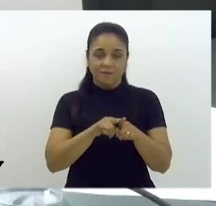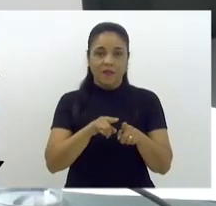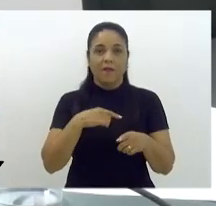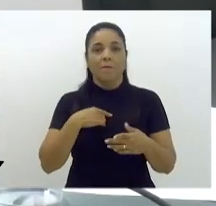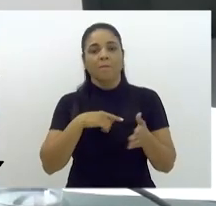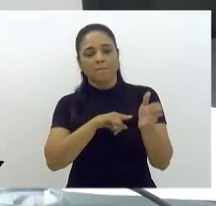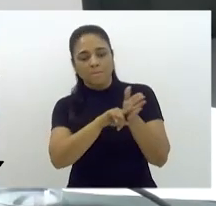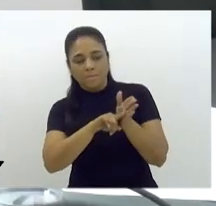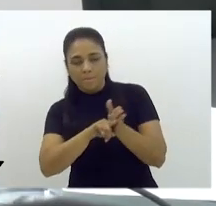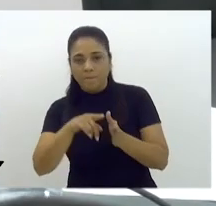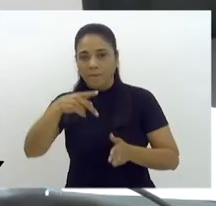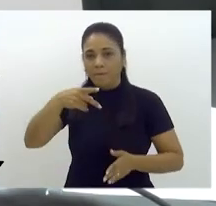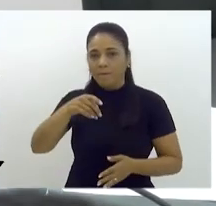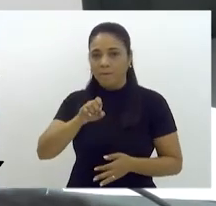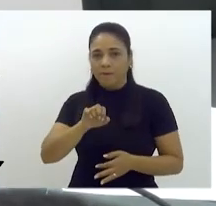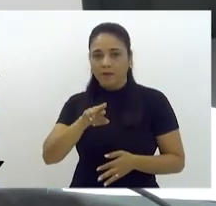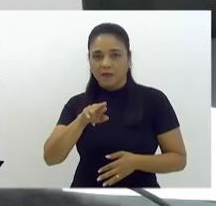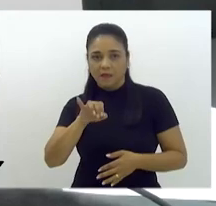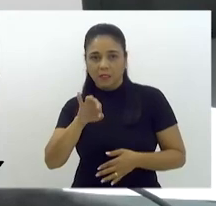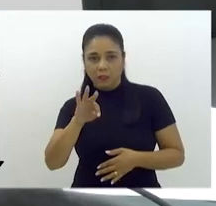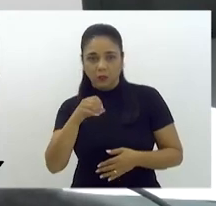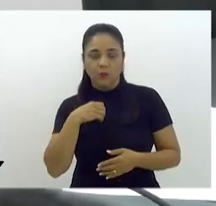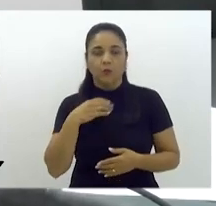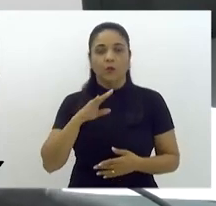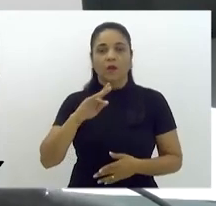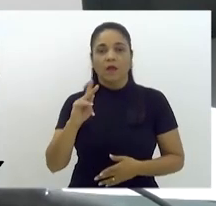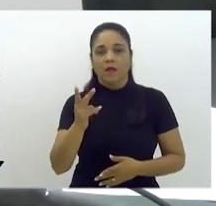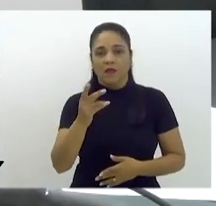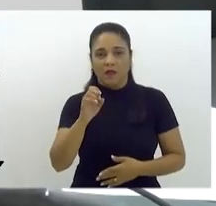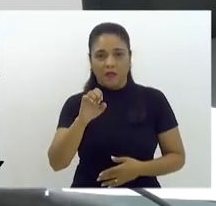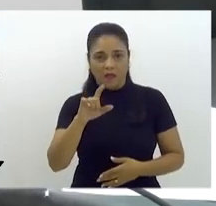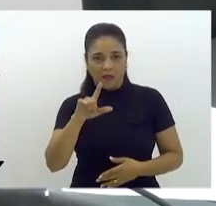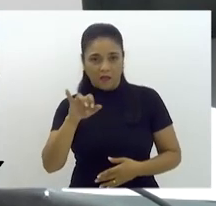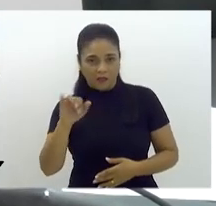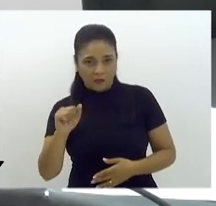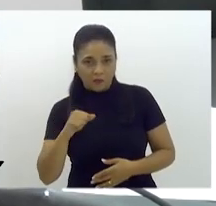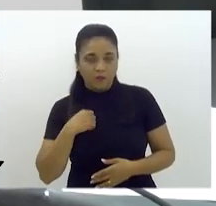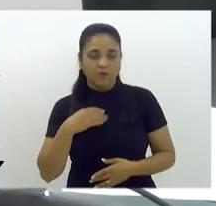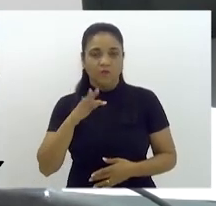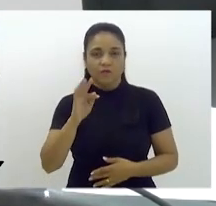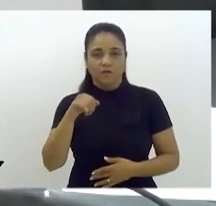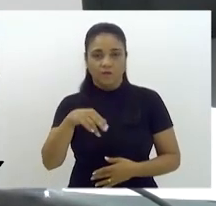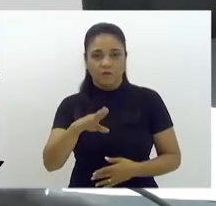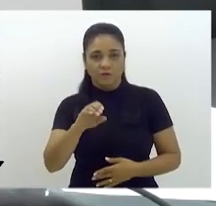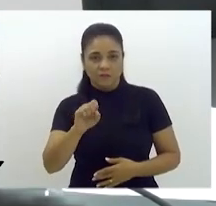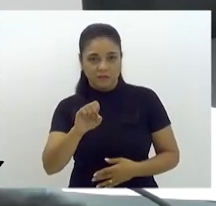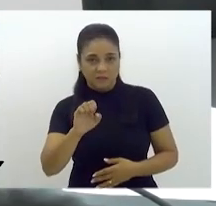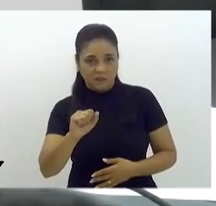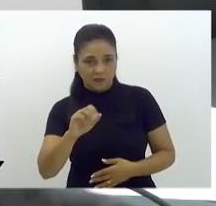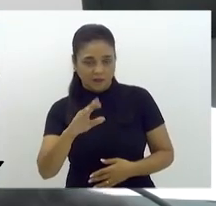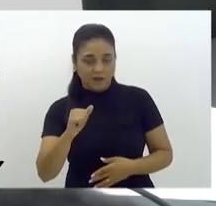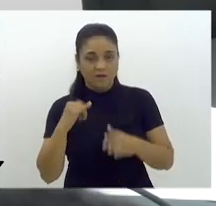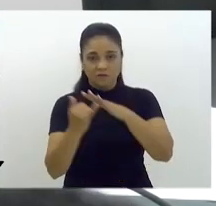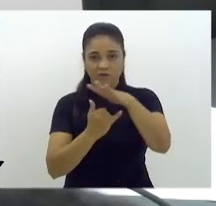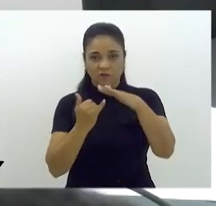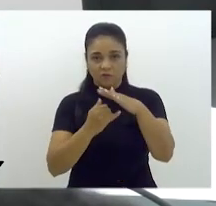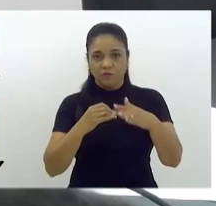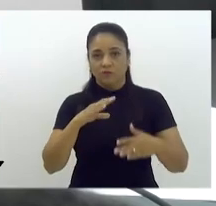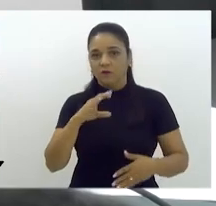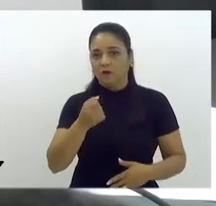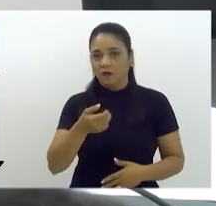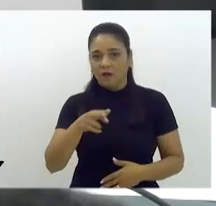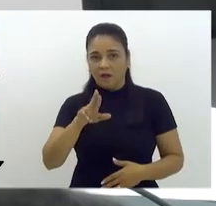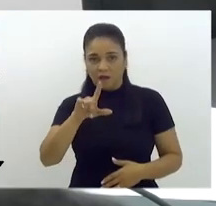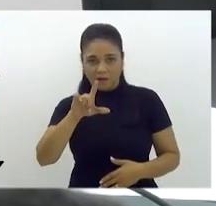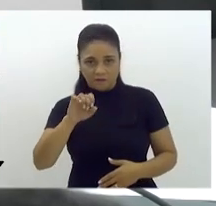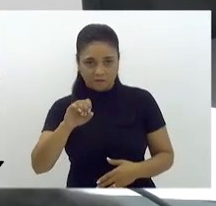legistas Doutor Hélio Ricardo da Fonseca diretor do Instituto Criminalística de Camargo e zebras e também do perito criminal